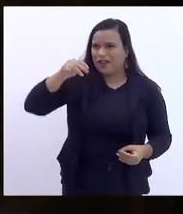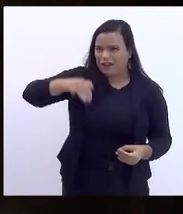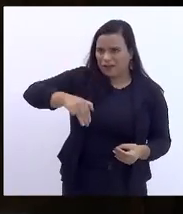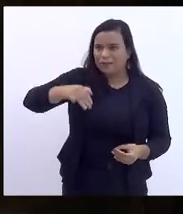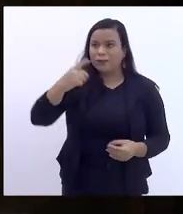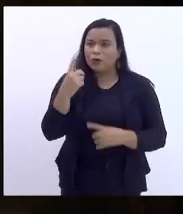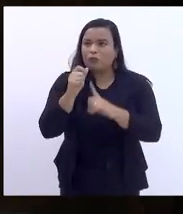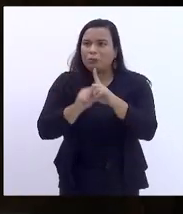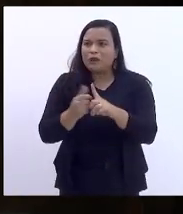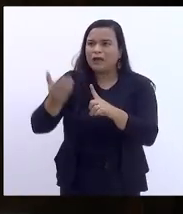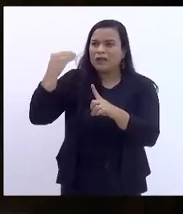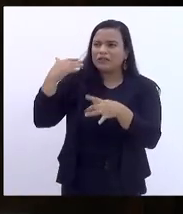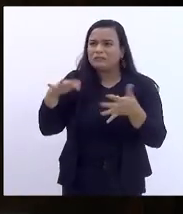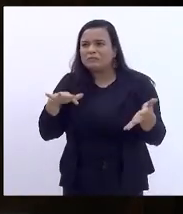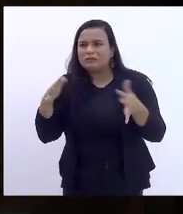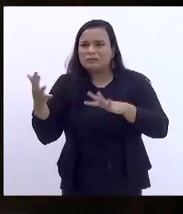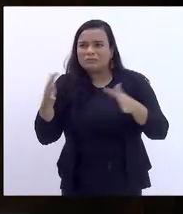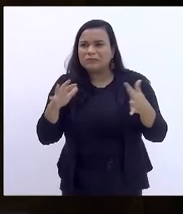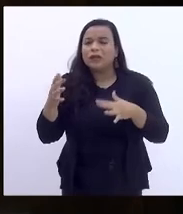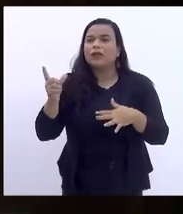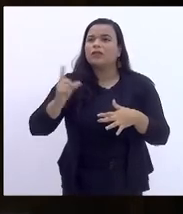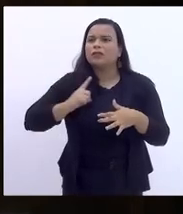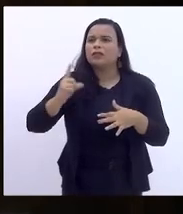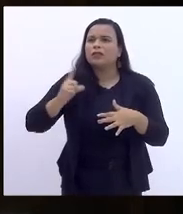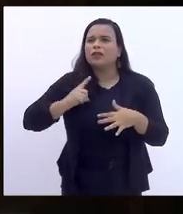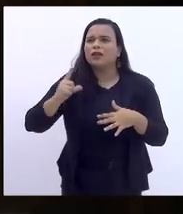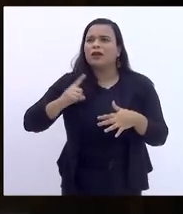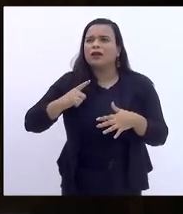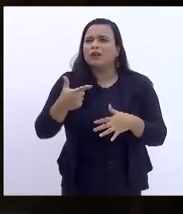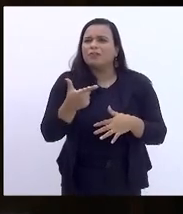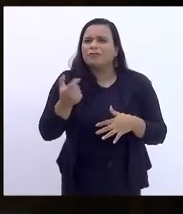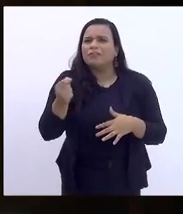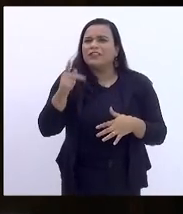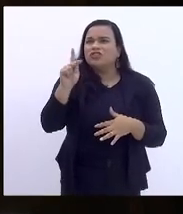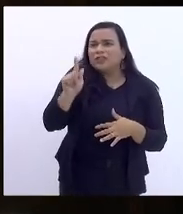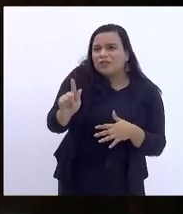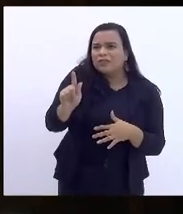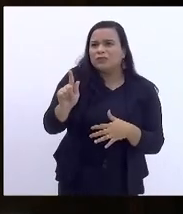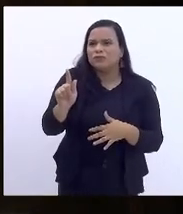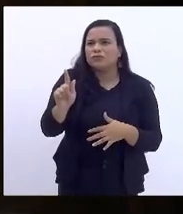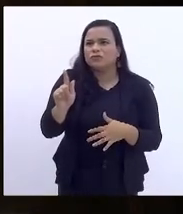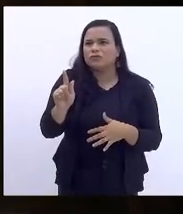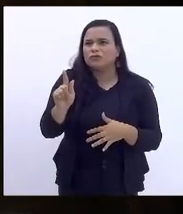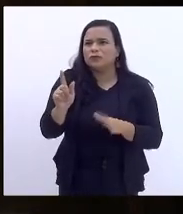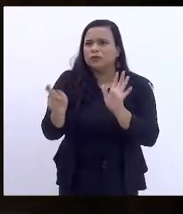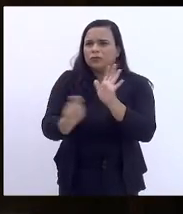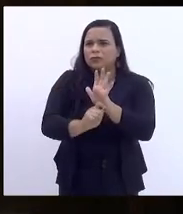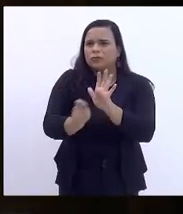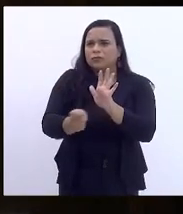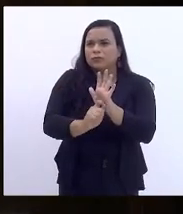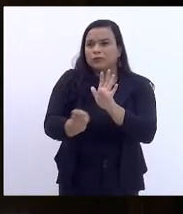mês atrás um mês e meio tá com 20kg de maconha guardado